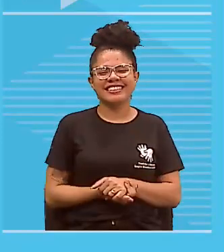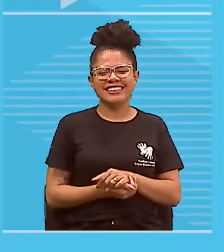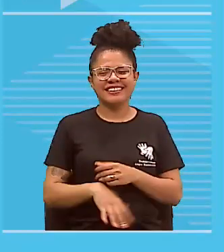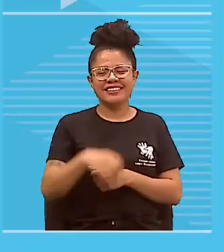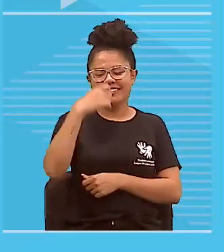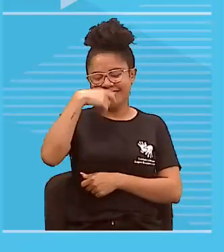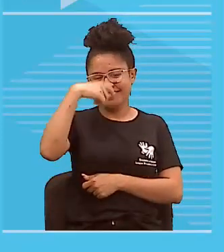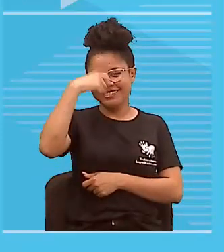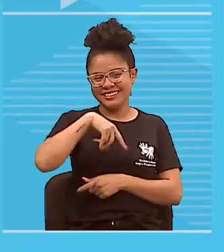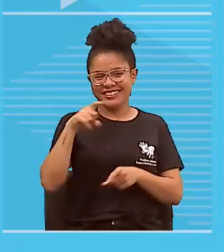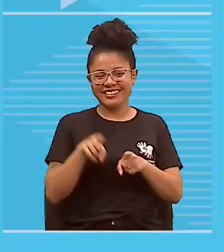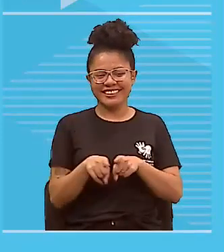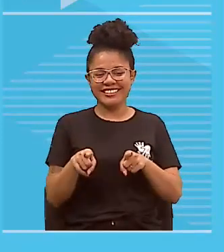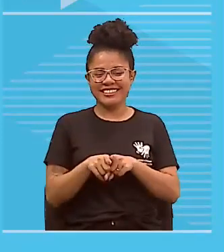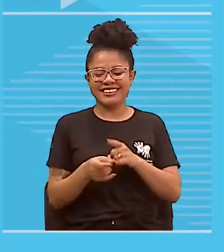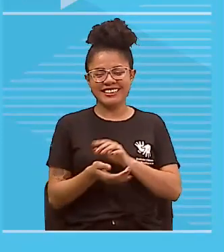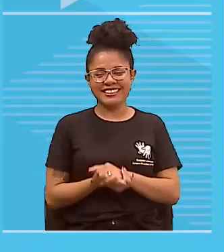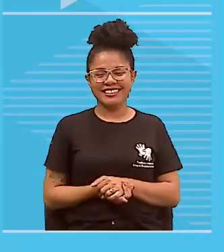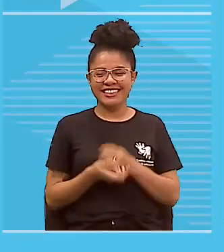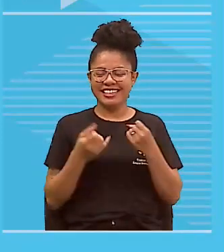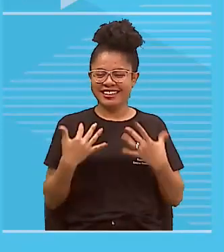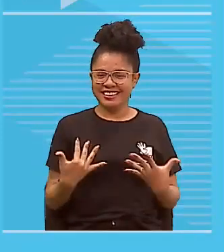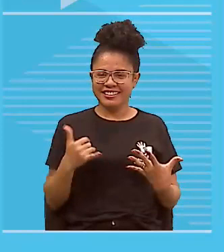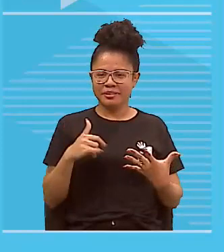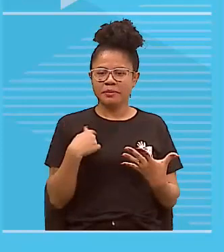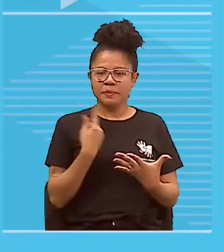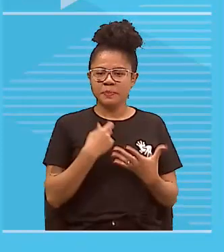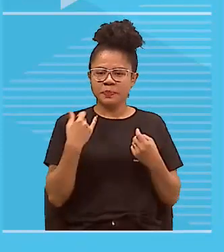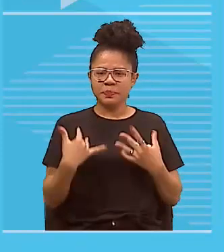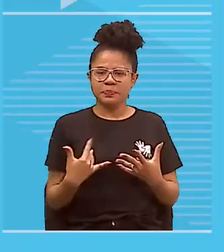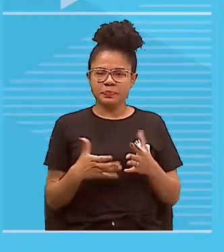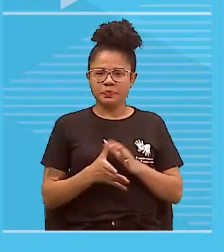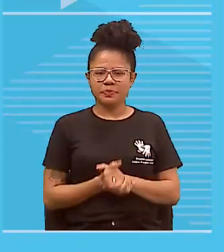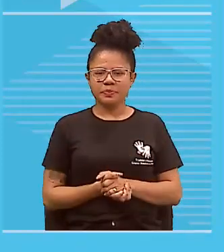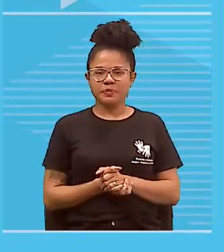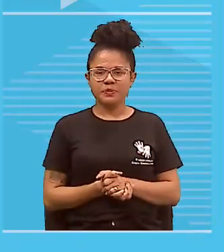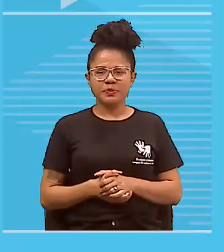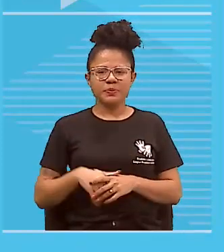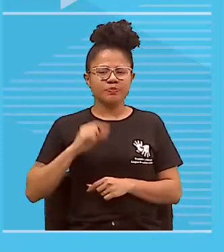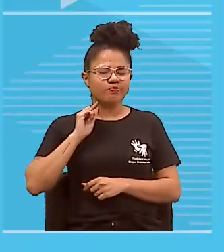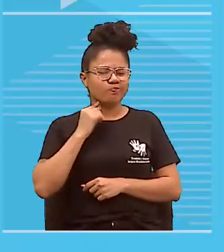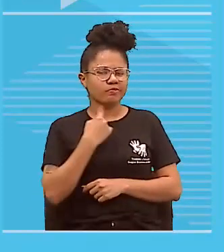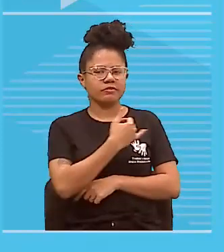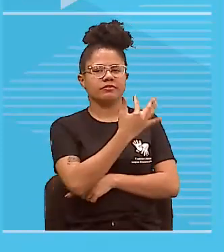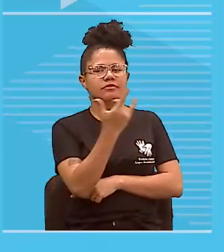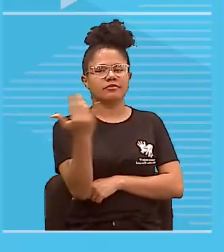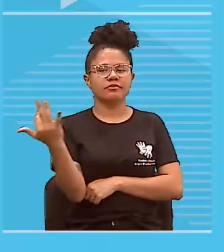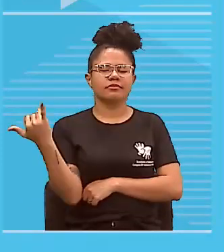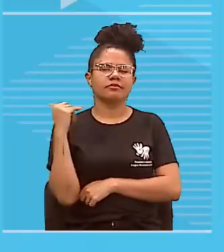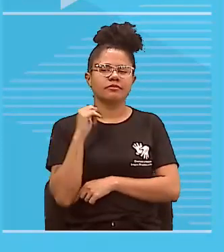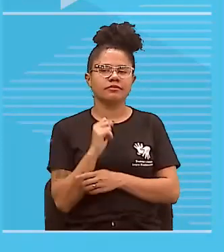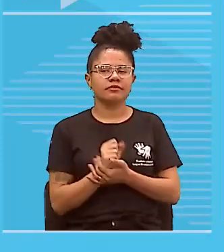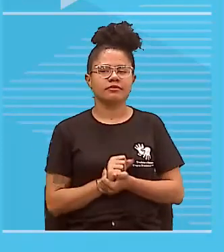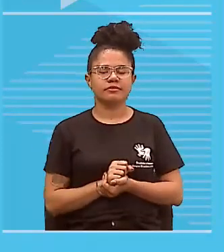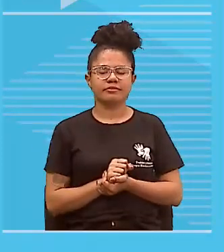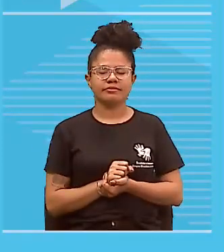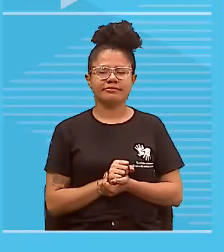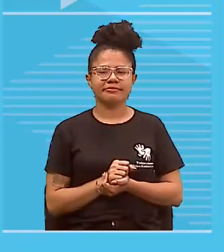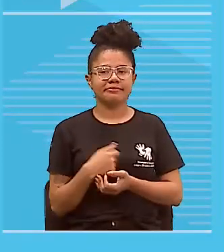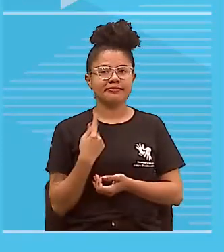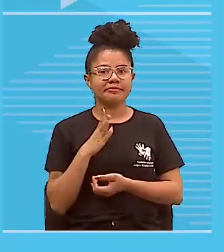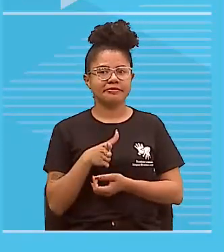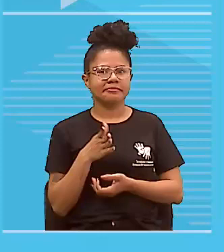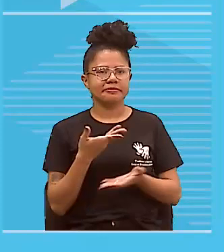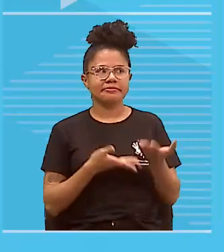também. Então, me conta, né? Quando a gente fala de poluição atmosférica, poluição do ar, né? A gente